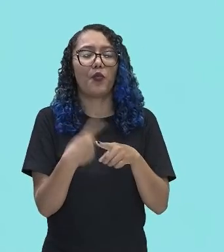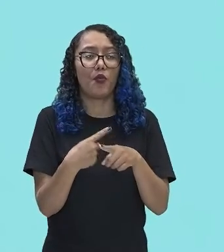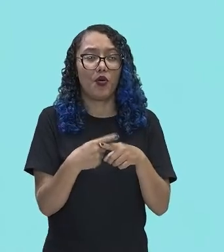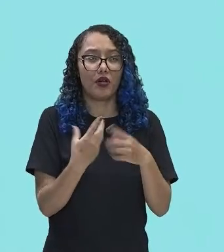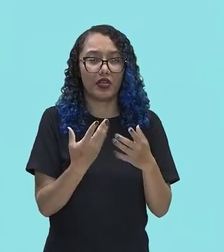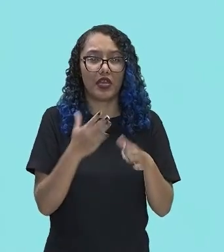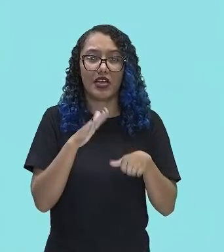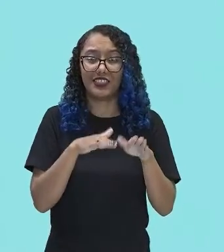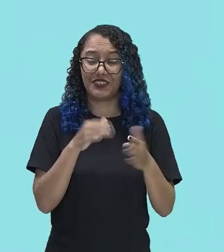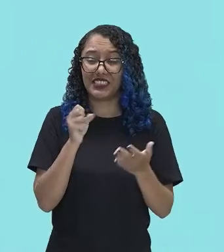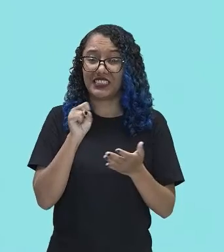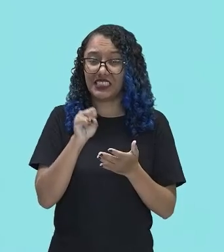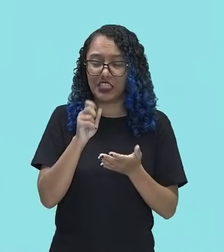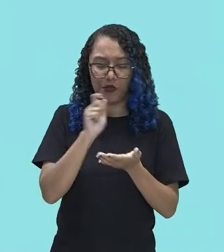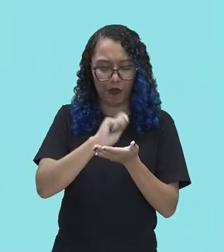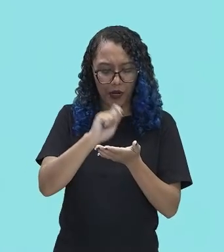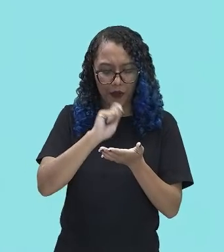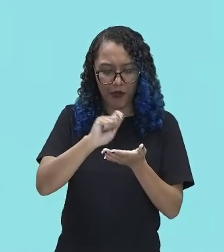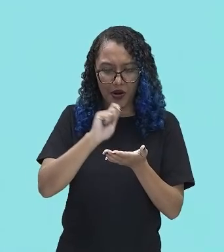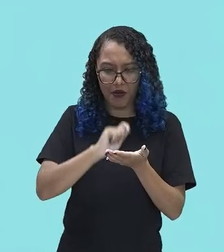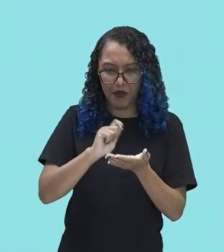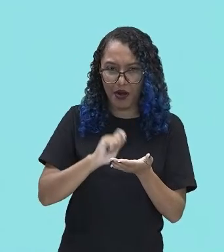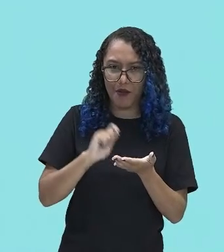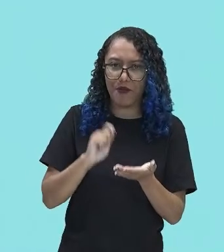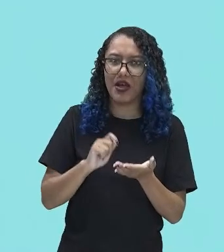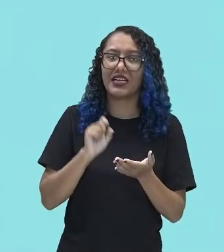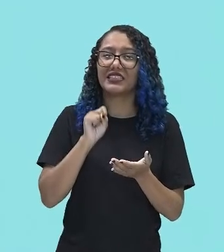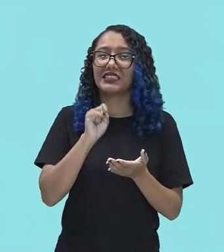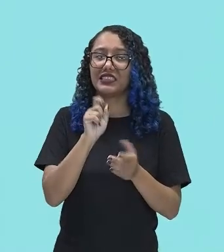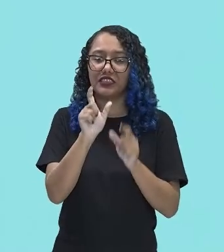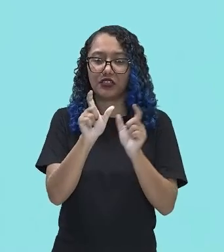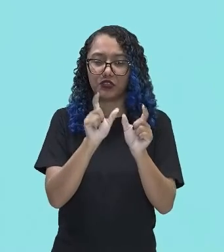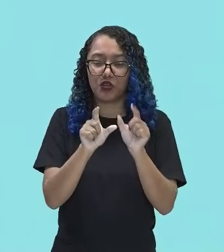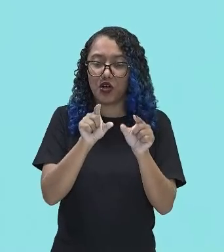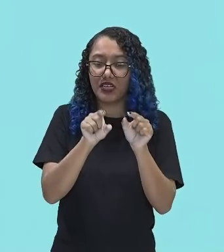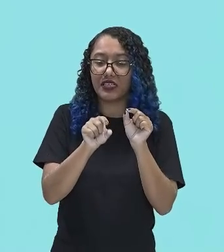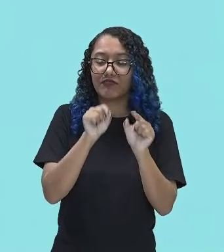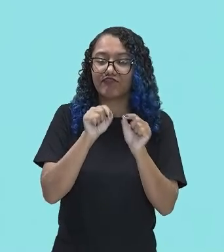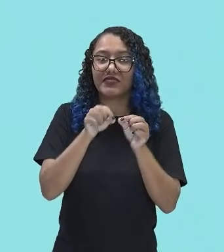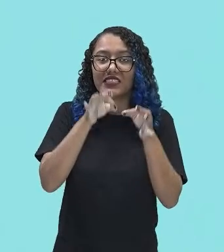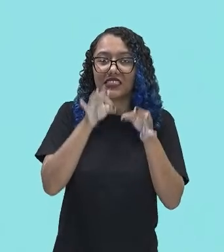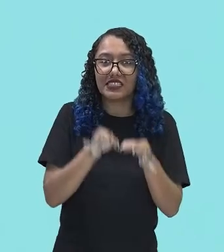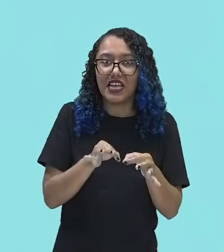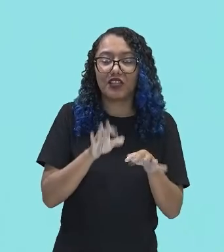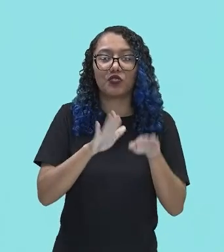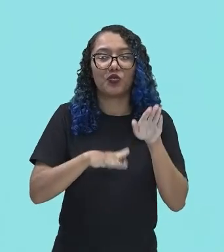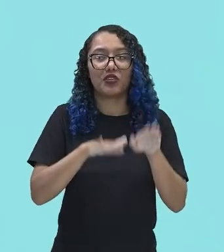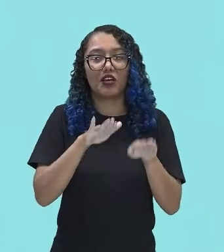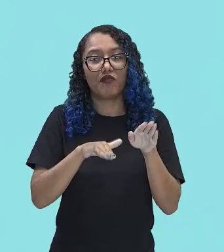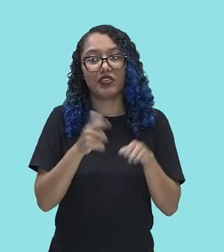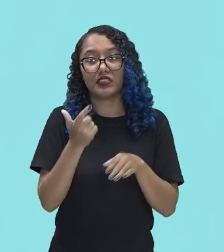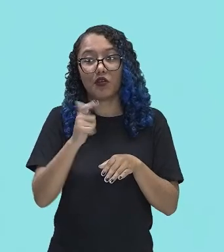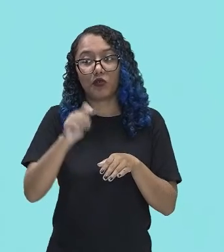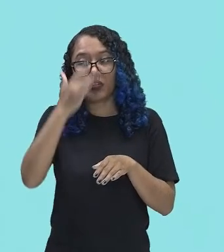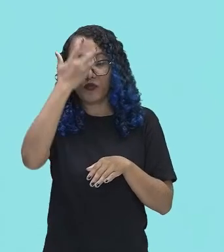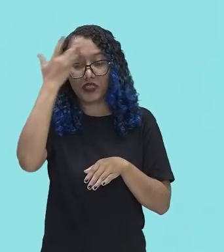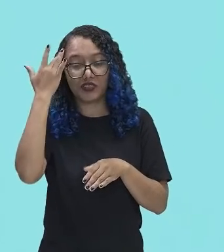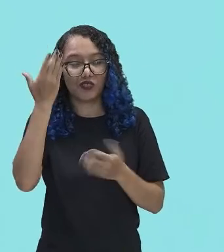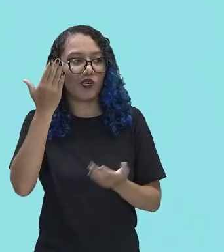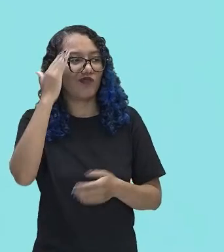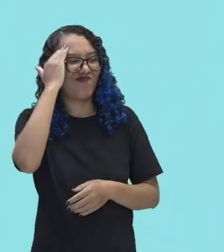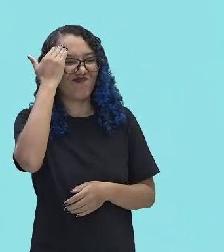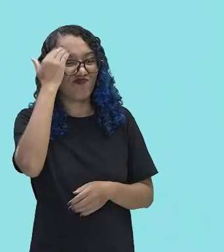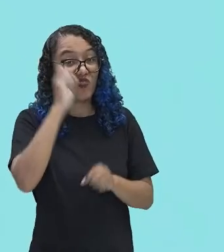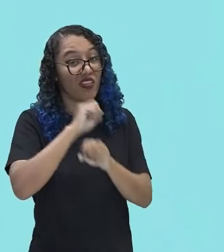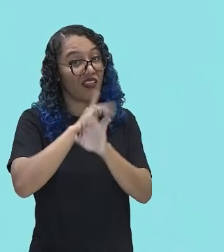gente escreve, se a gente não escrever da melhor forma para se comunicar com o outro, pode ser que a minha mensagem não chegue da forma